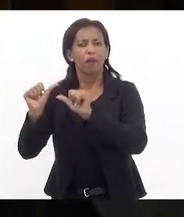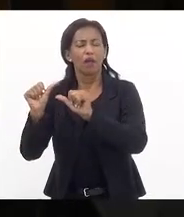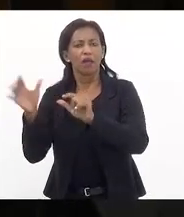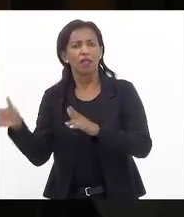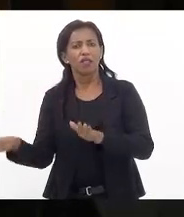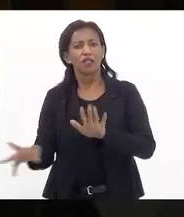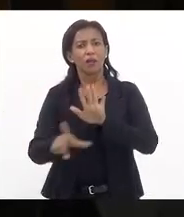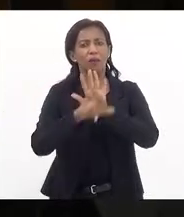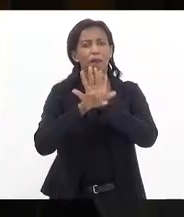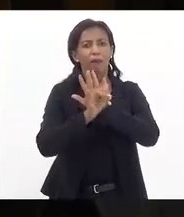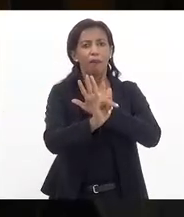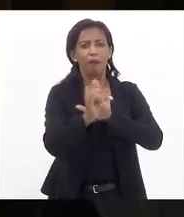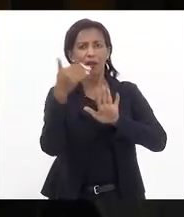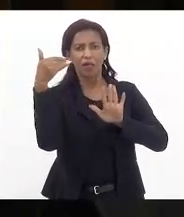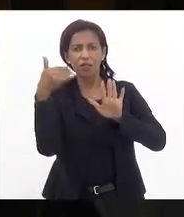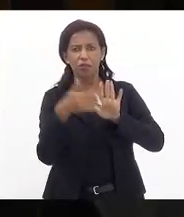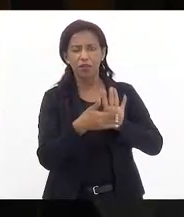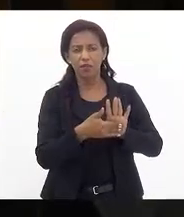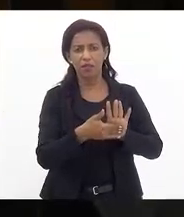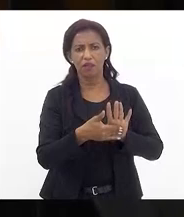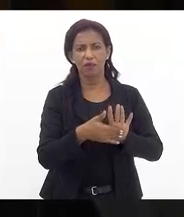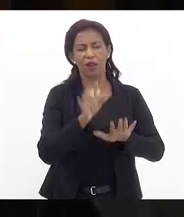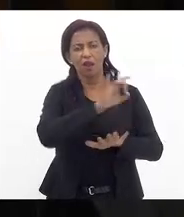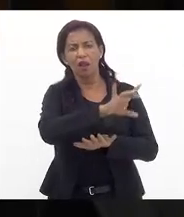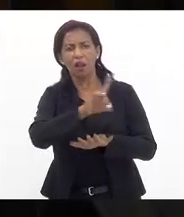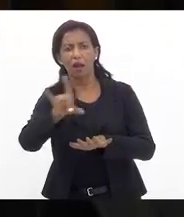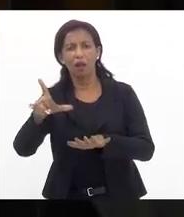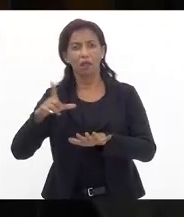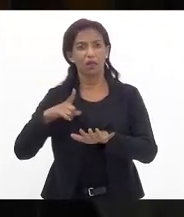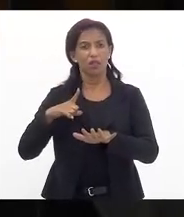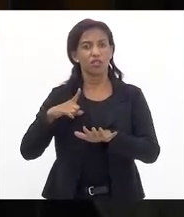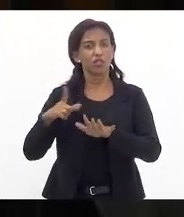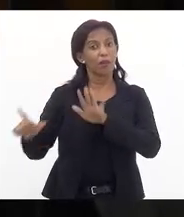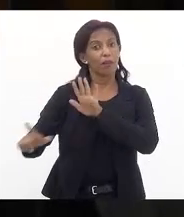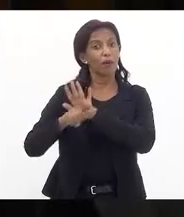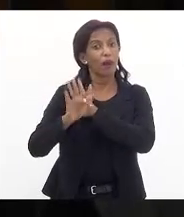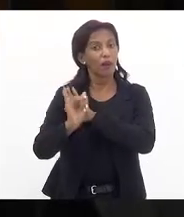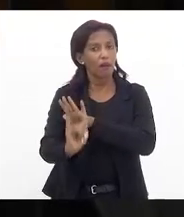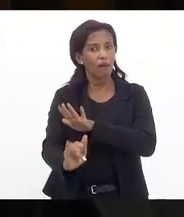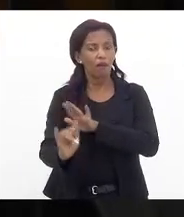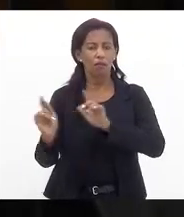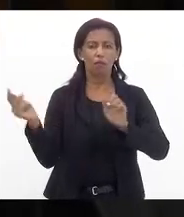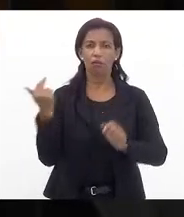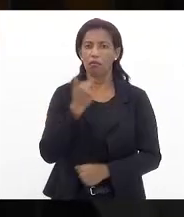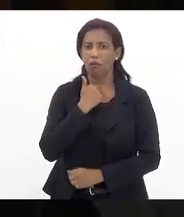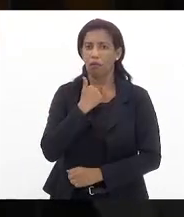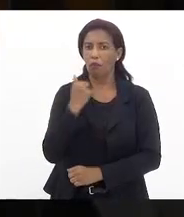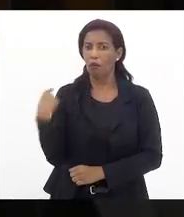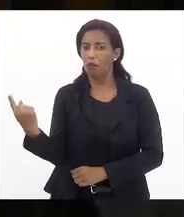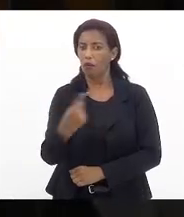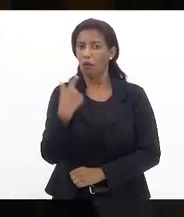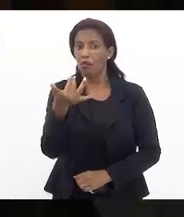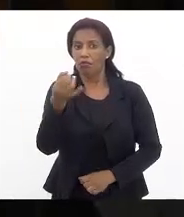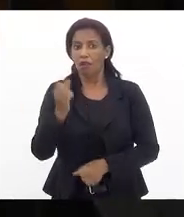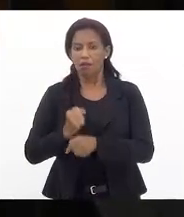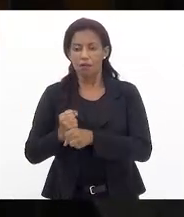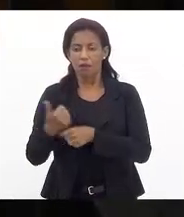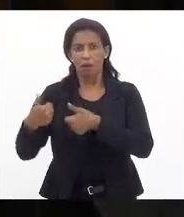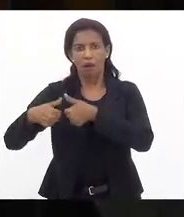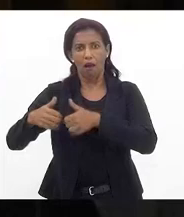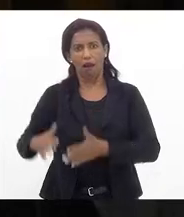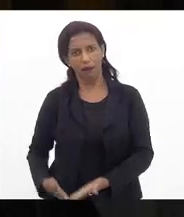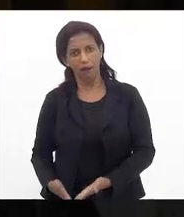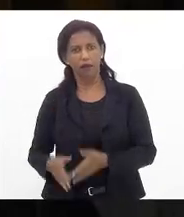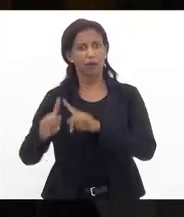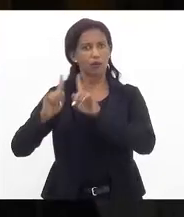por lei específica. Cada categoria que tem seu plano de cargos, isso foi instituído por lei. Não é possível que a gente fique 10 anos aqui com